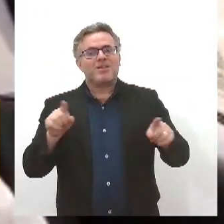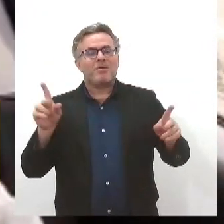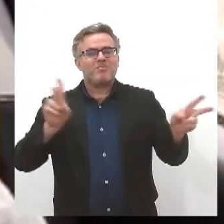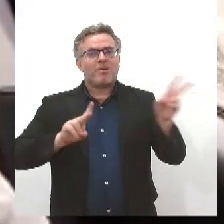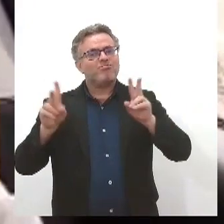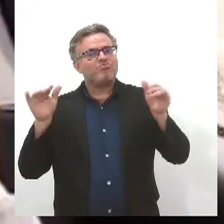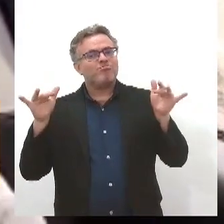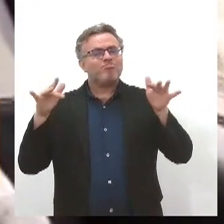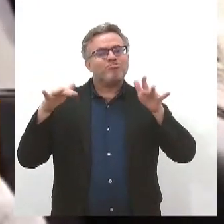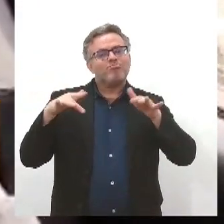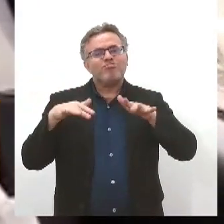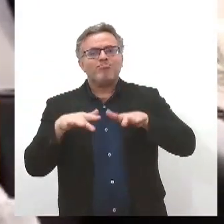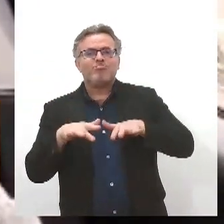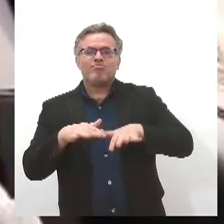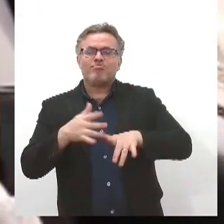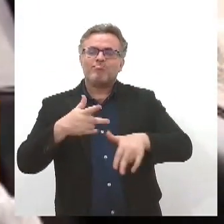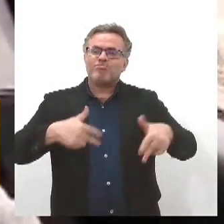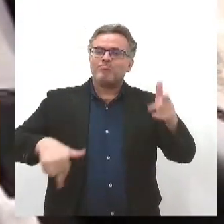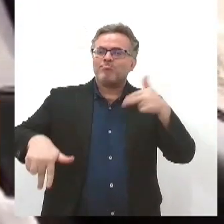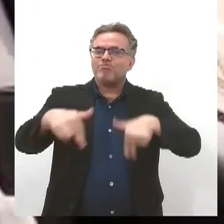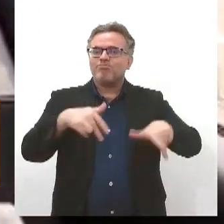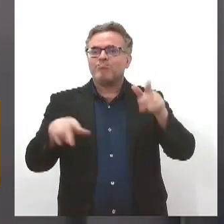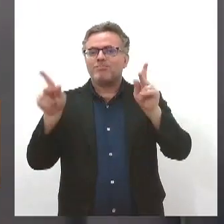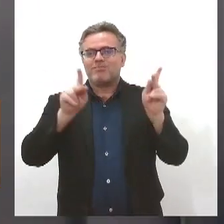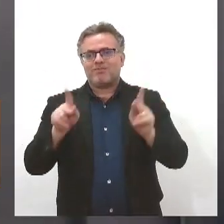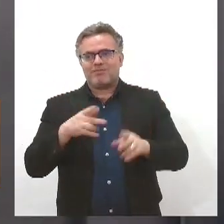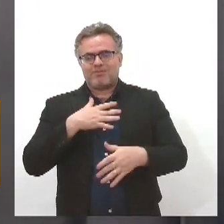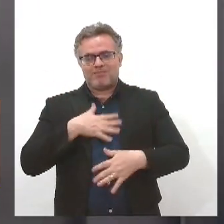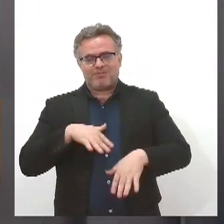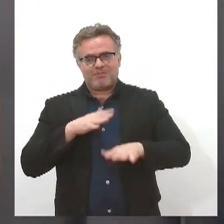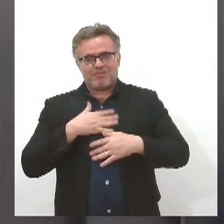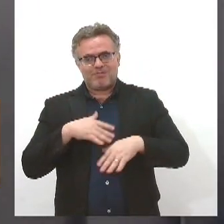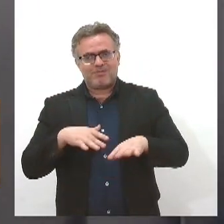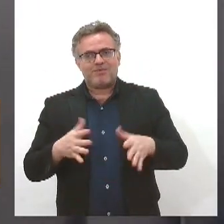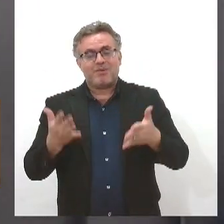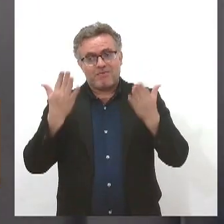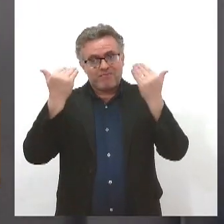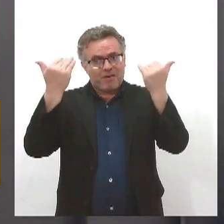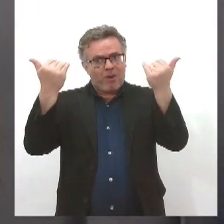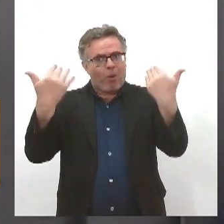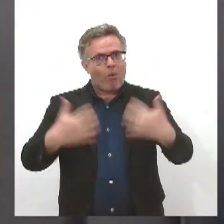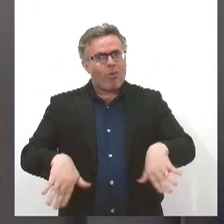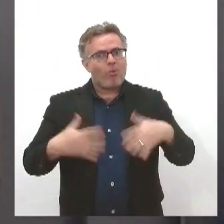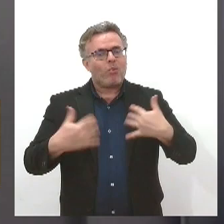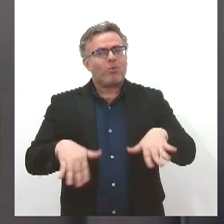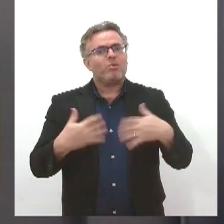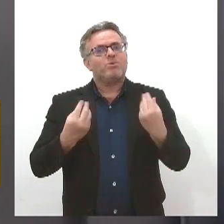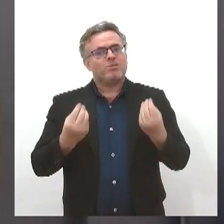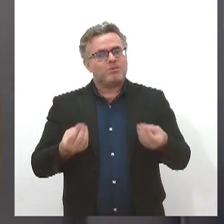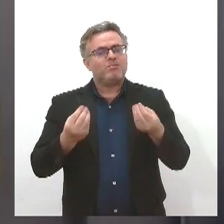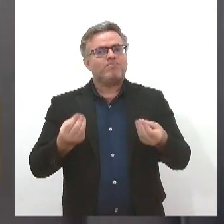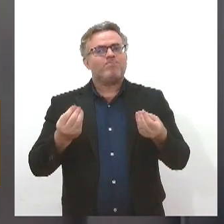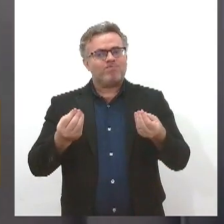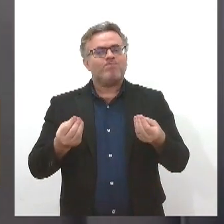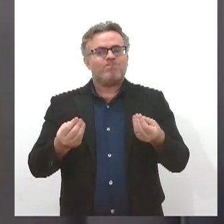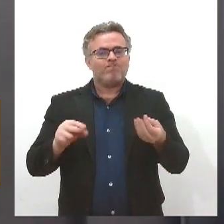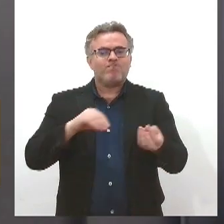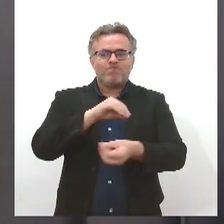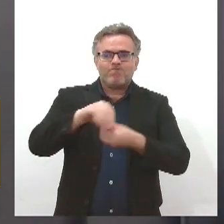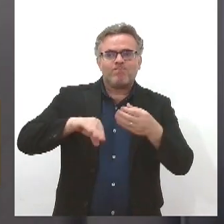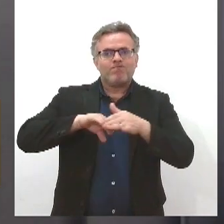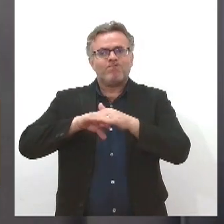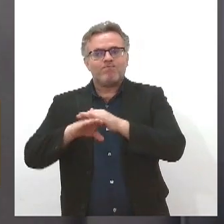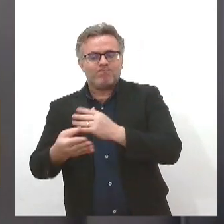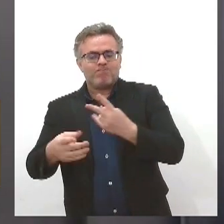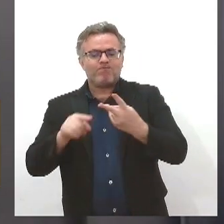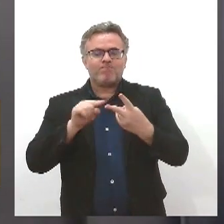com tranquilidade e com paz. E não é à toa que é um grande sucesso, né? Essa mistura de tradição, dessa questão